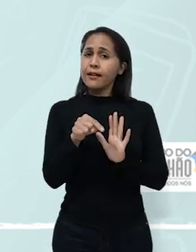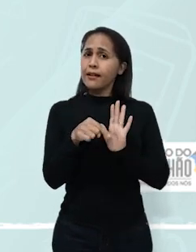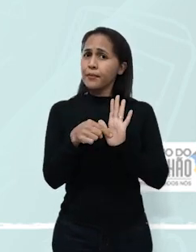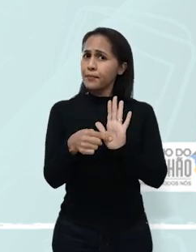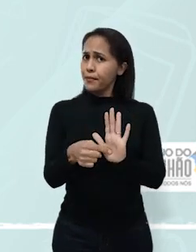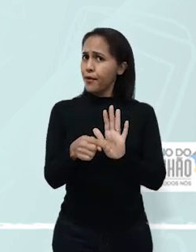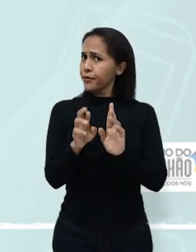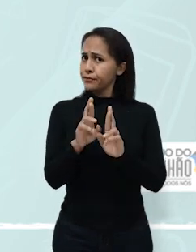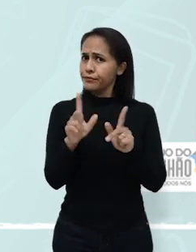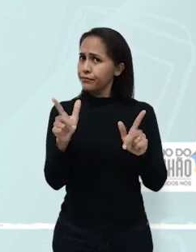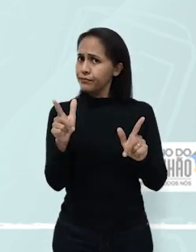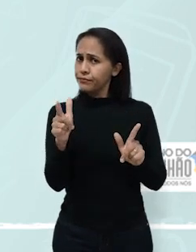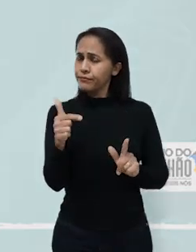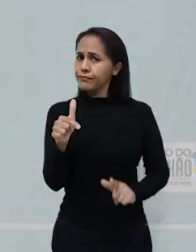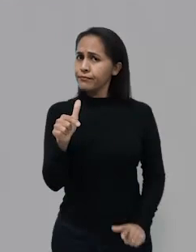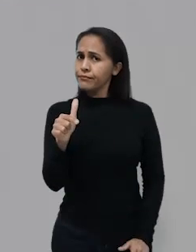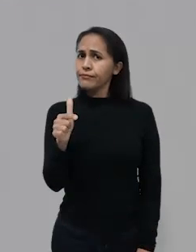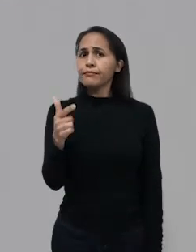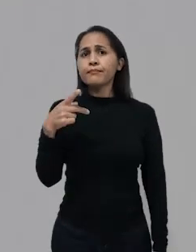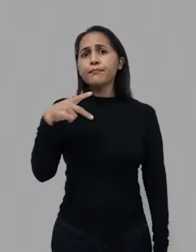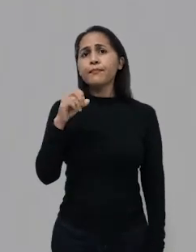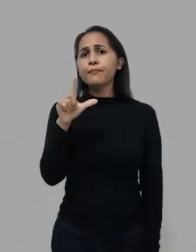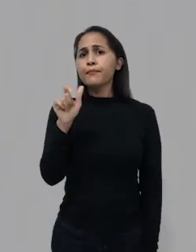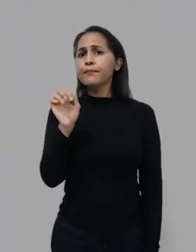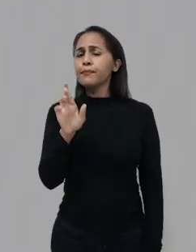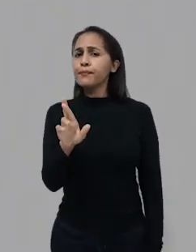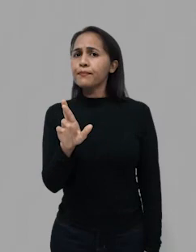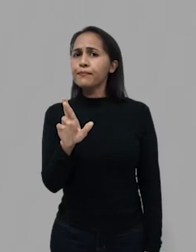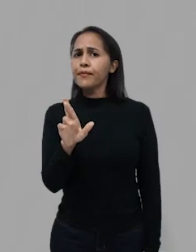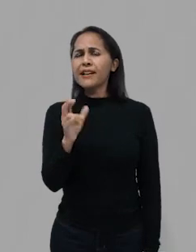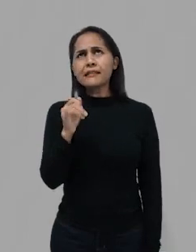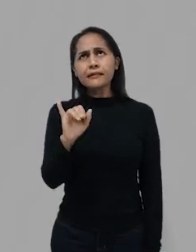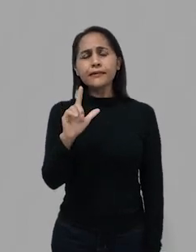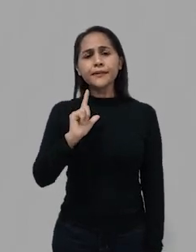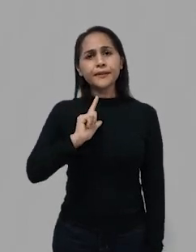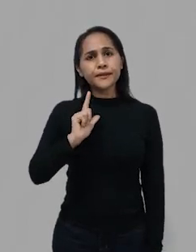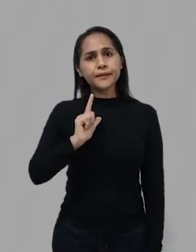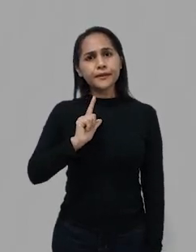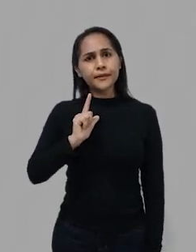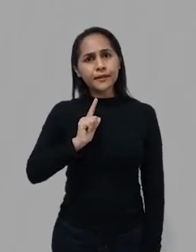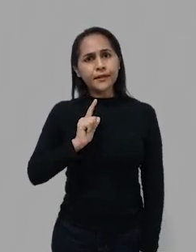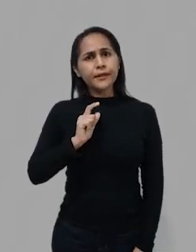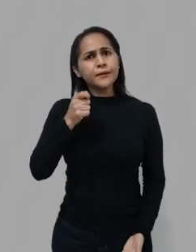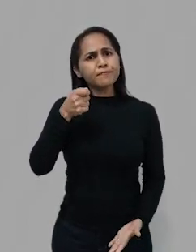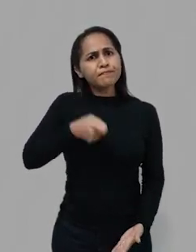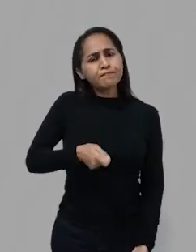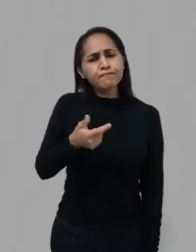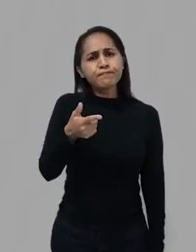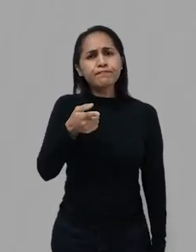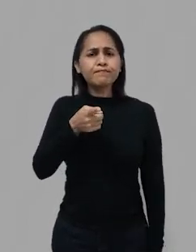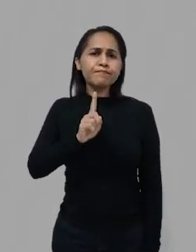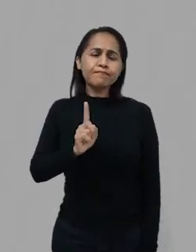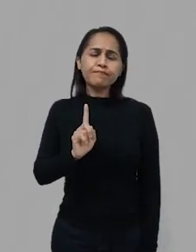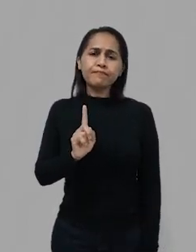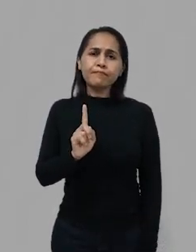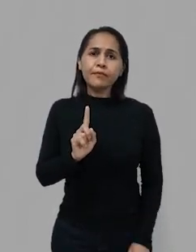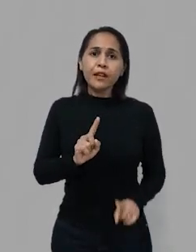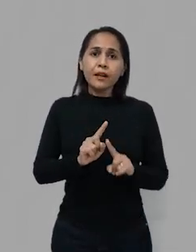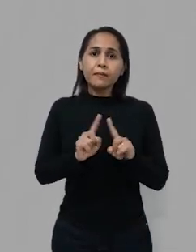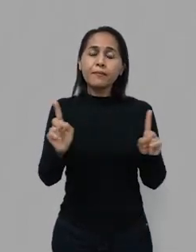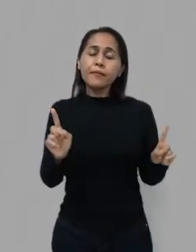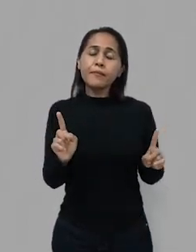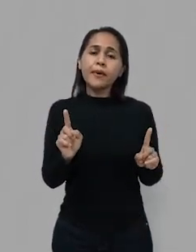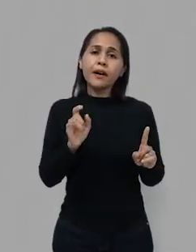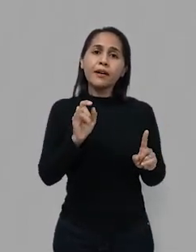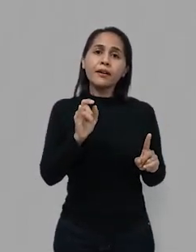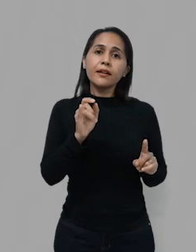de polaridade. Ou, se existir, ela não é tão acentuada assim. Então, para aquelas substâncias que